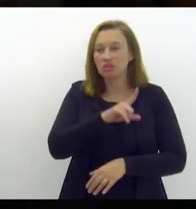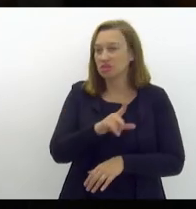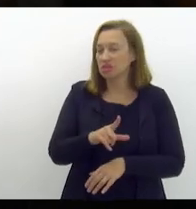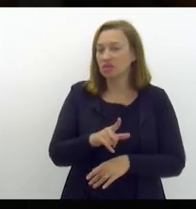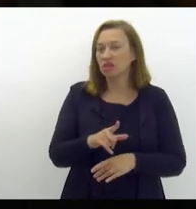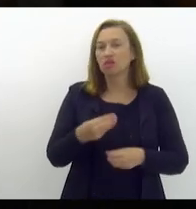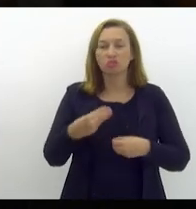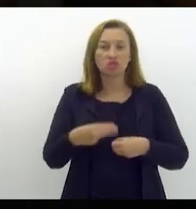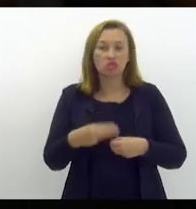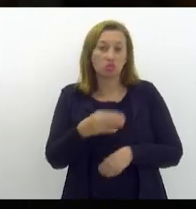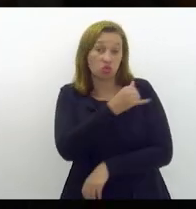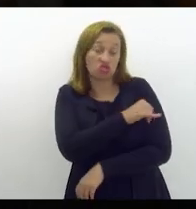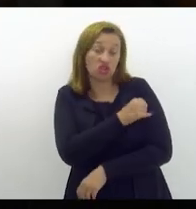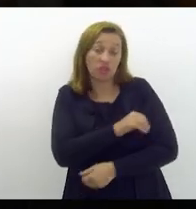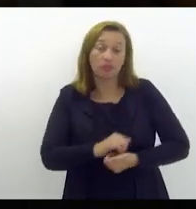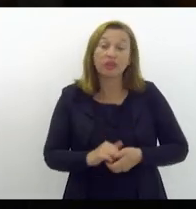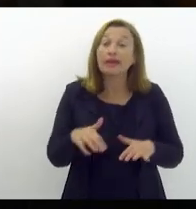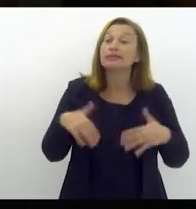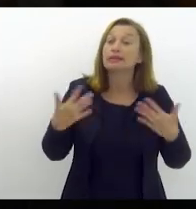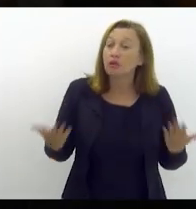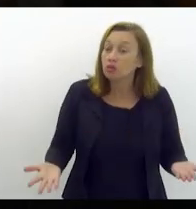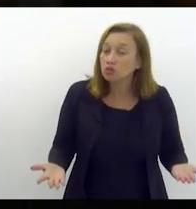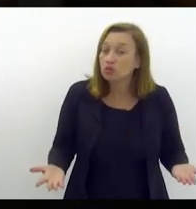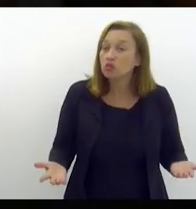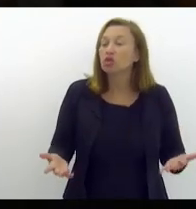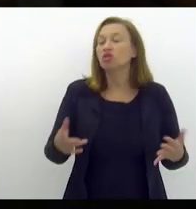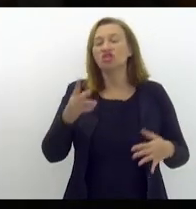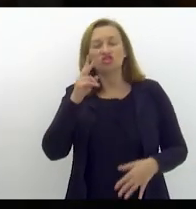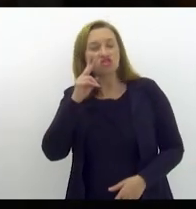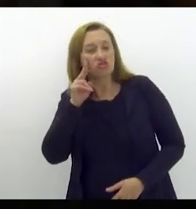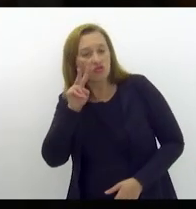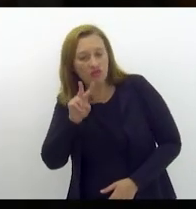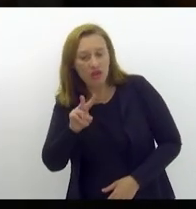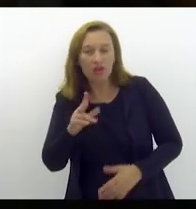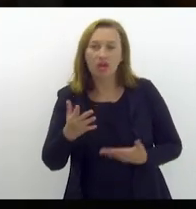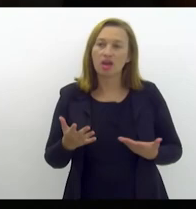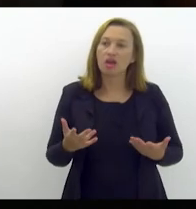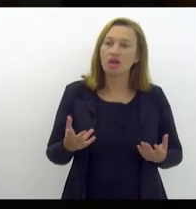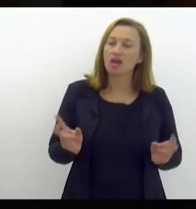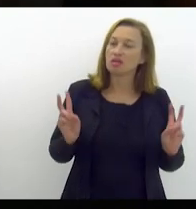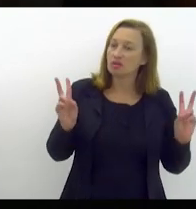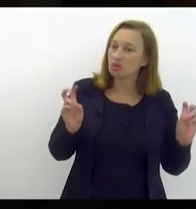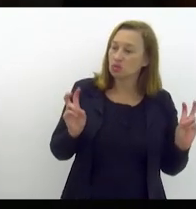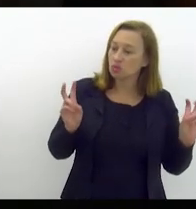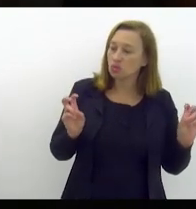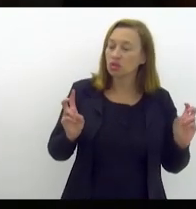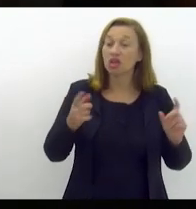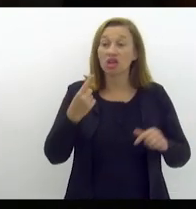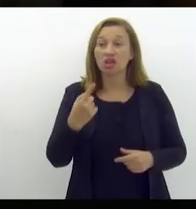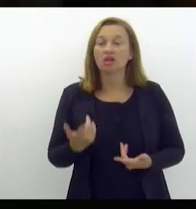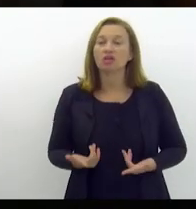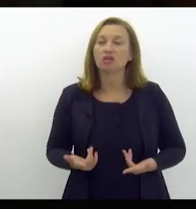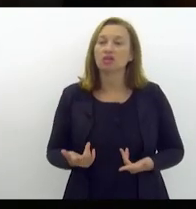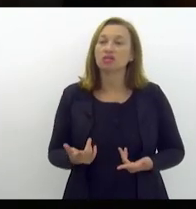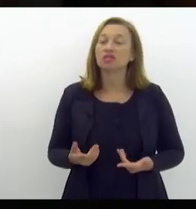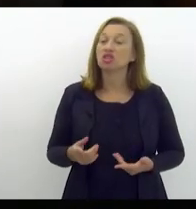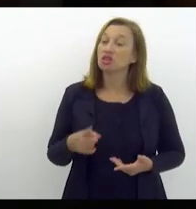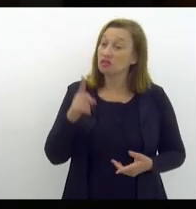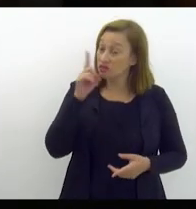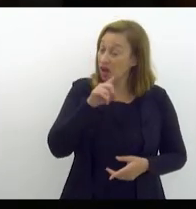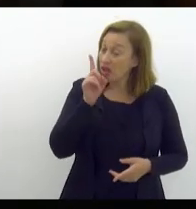do Rio de Janeiro. Então, quando a gente olha essa situação, a gente vê que